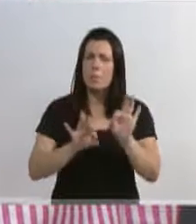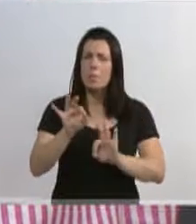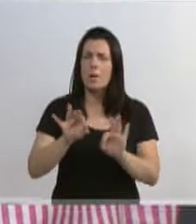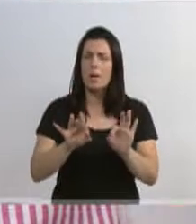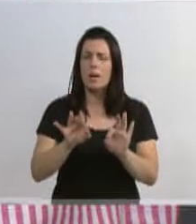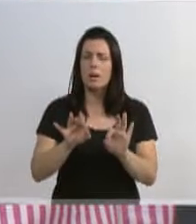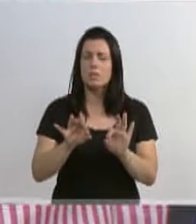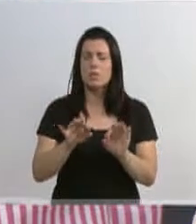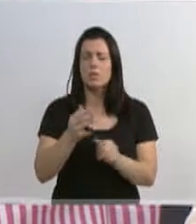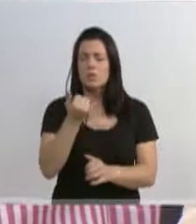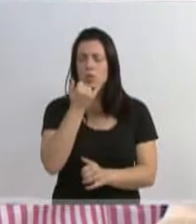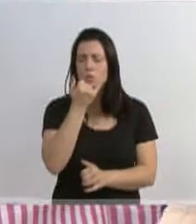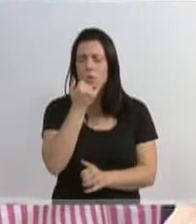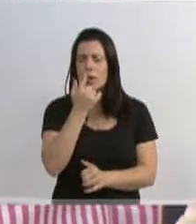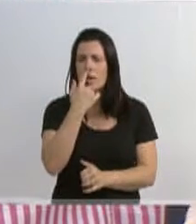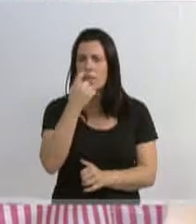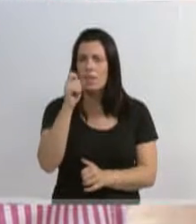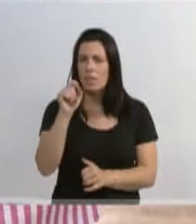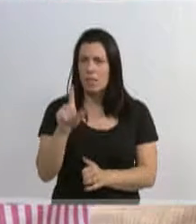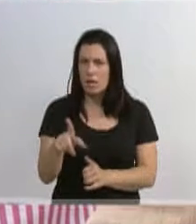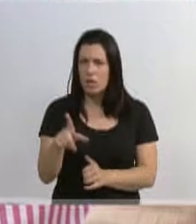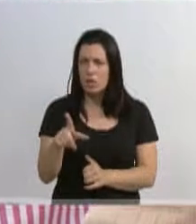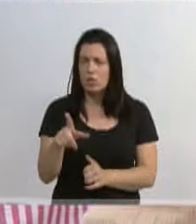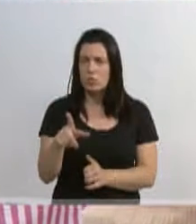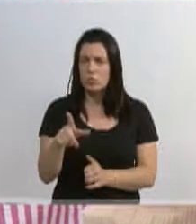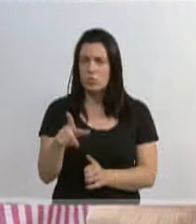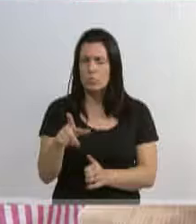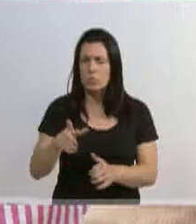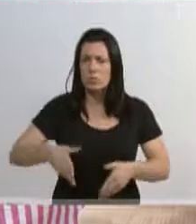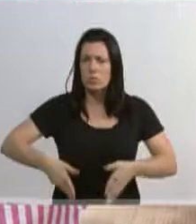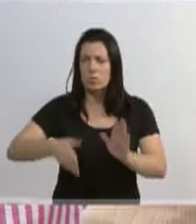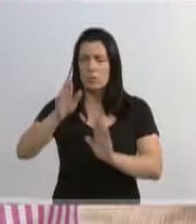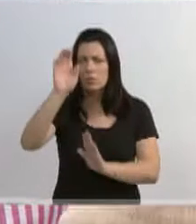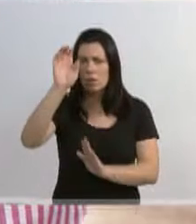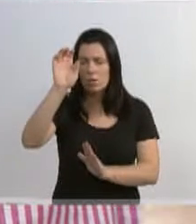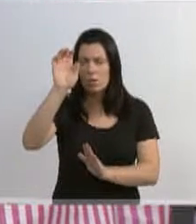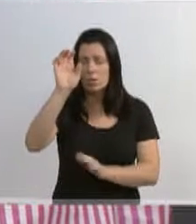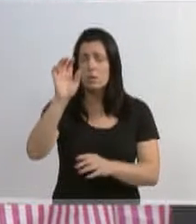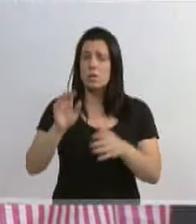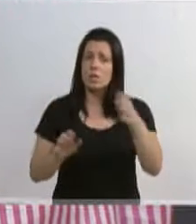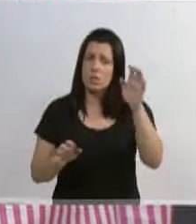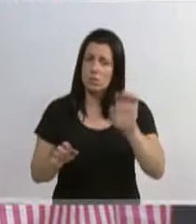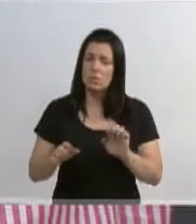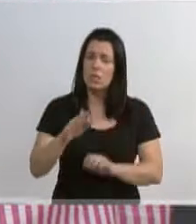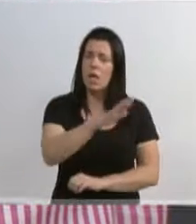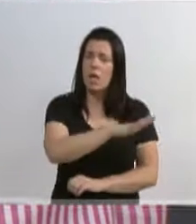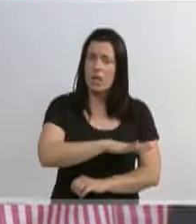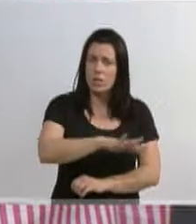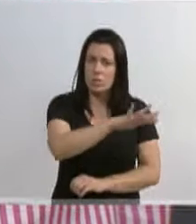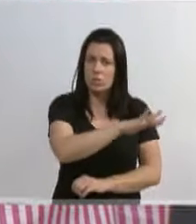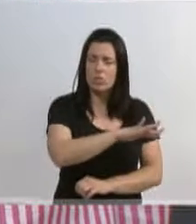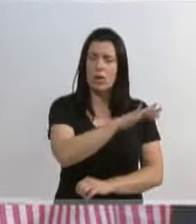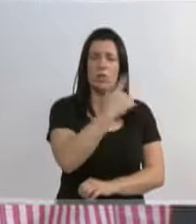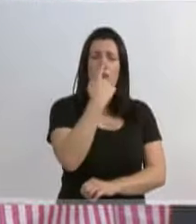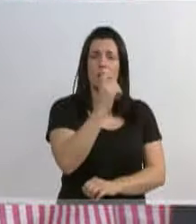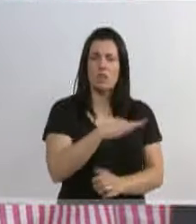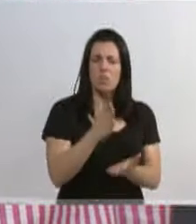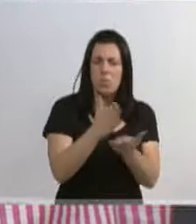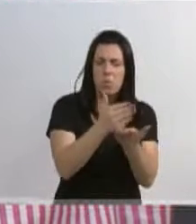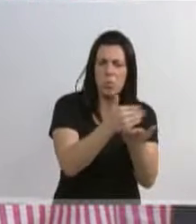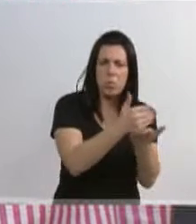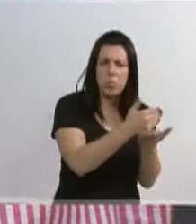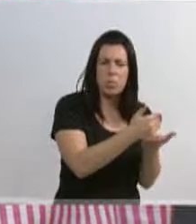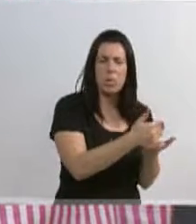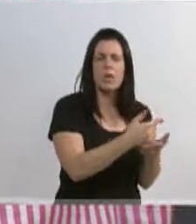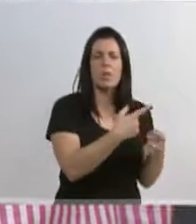lixo acumulado ao lado esquerdo da BR-470, na região compreendida entre o